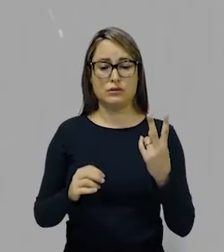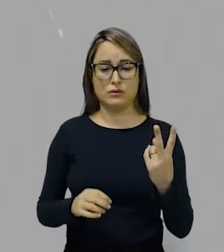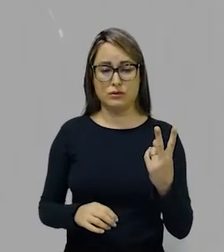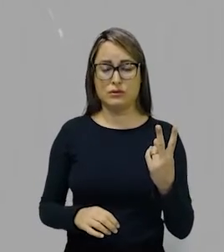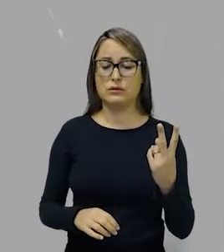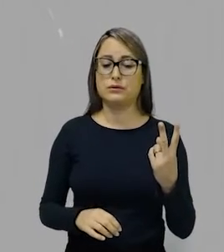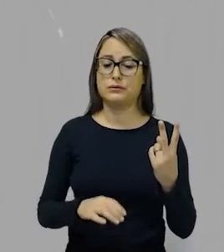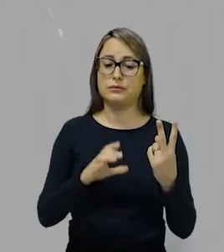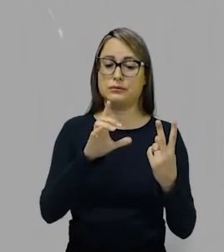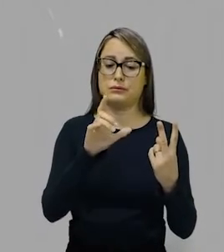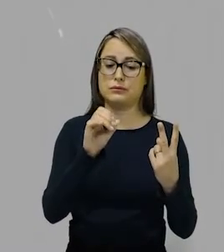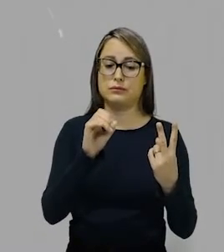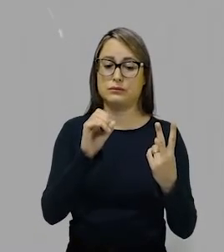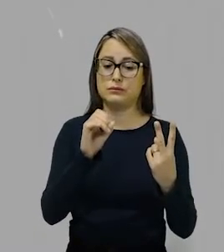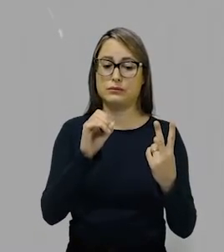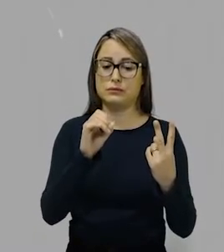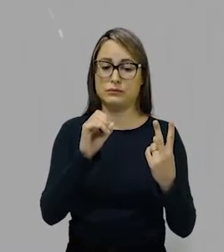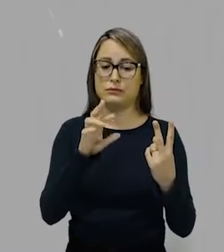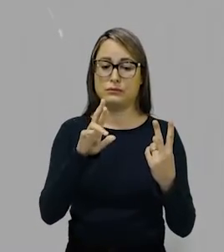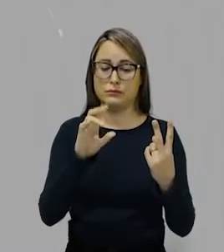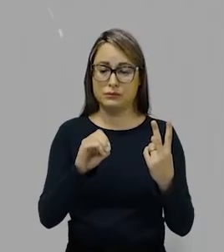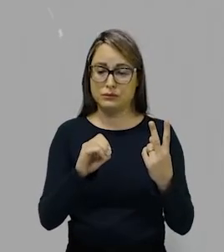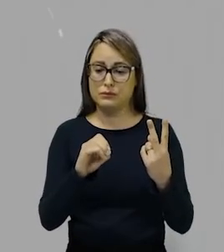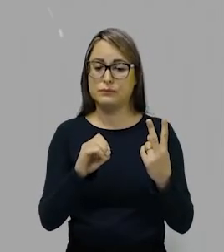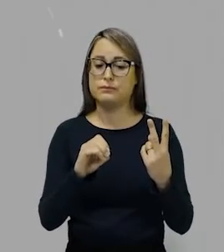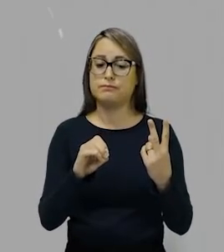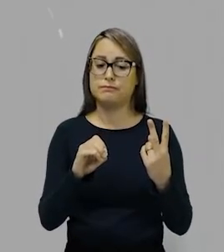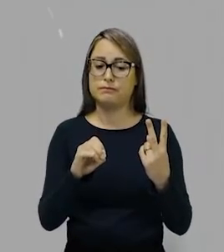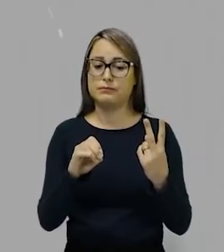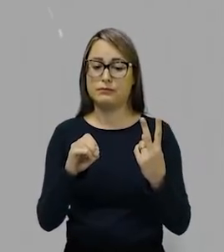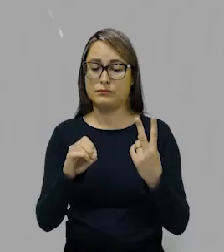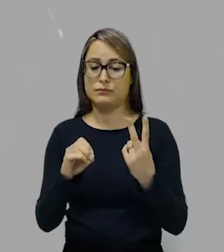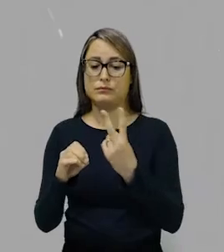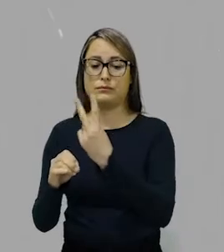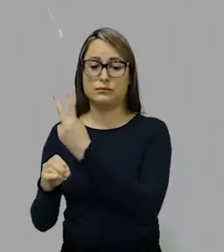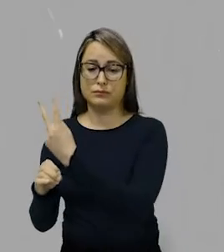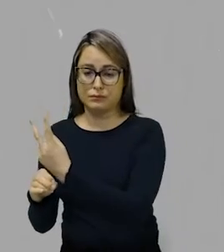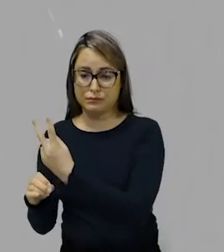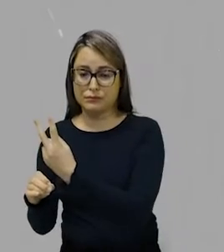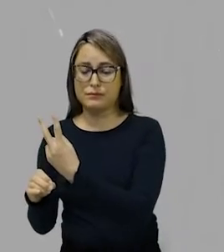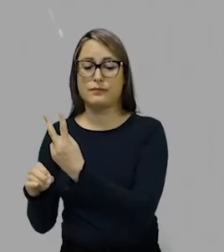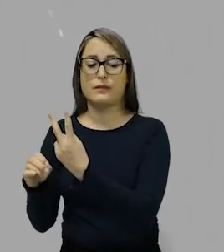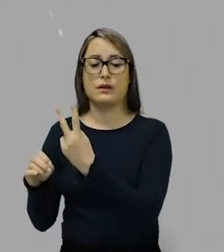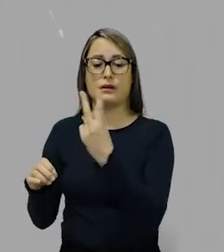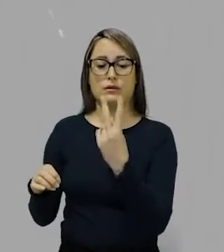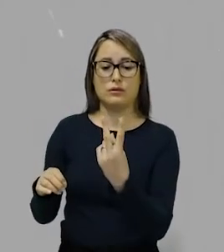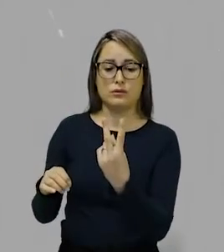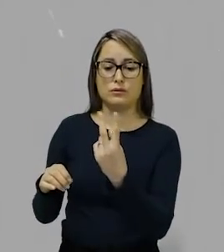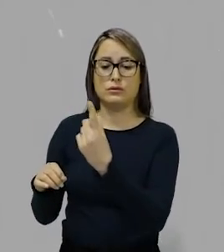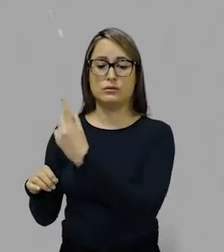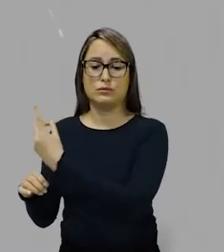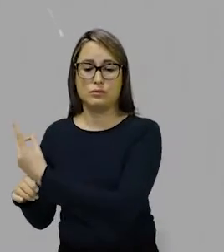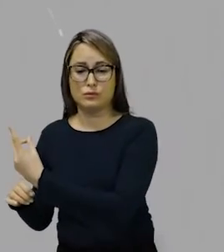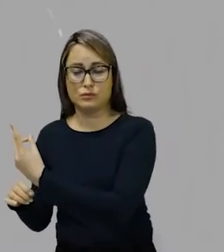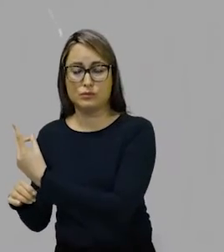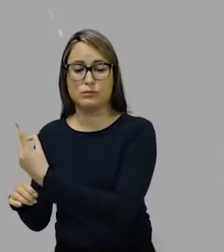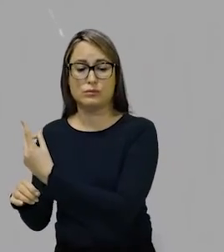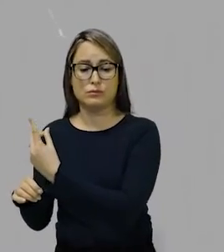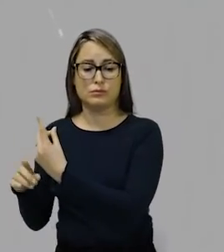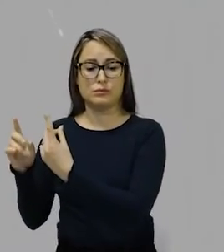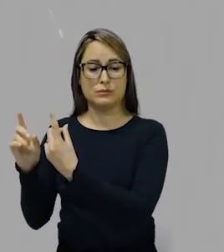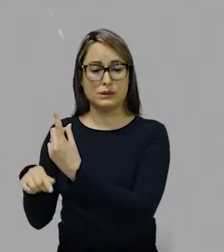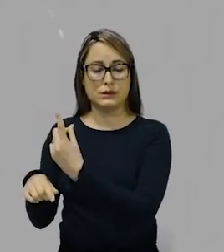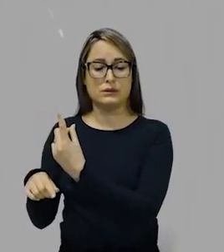2-clorometilpropano e 1-clorobutano, observe que está mudando aqui a posição do cloro. Posição 2, posição 1. Isomeria